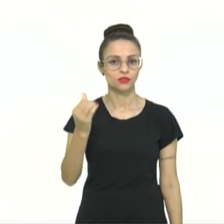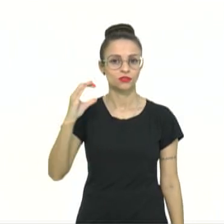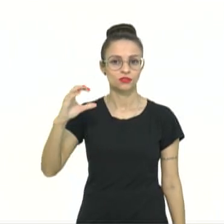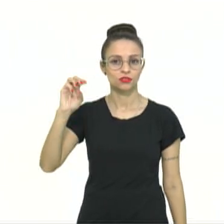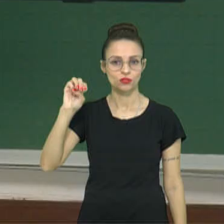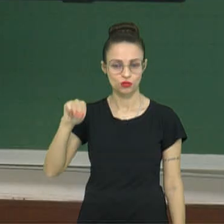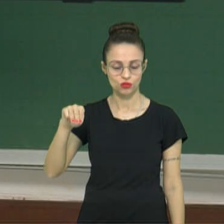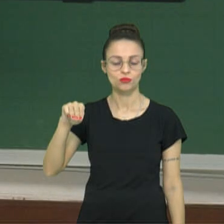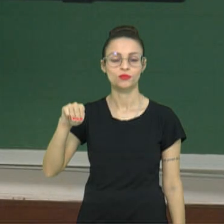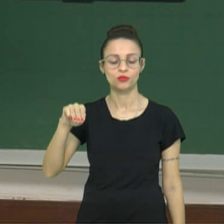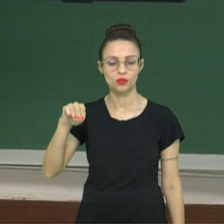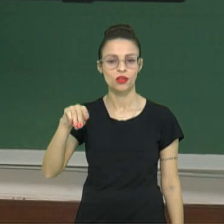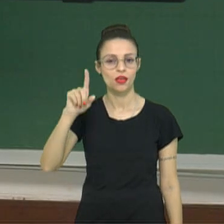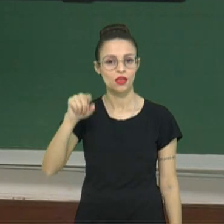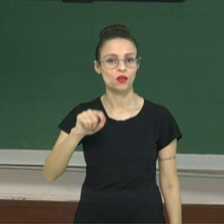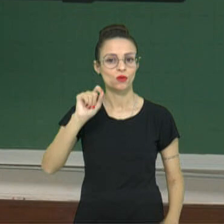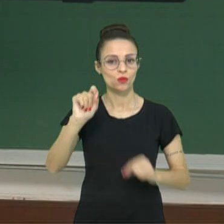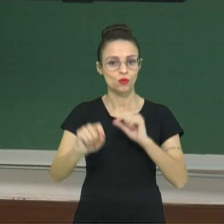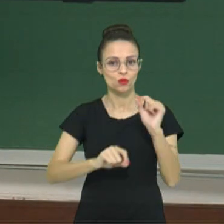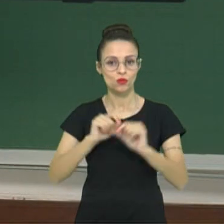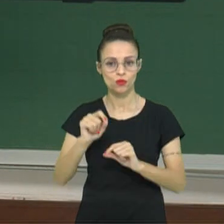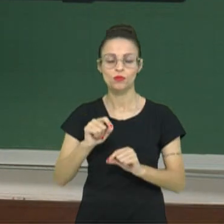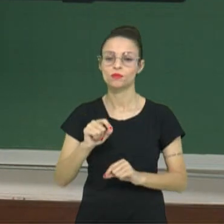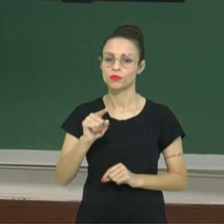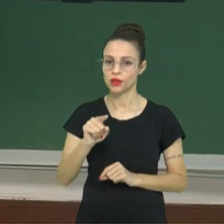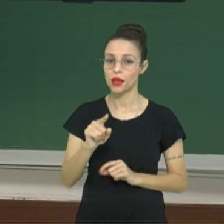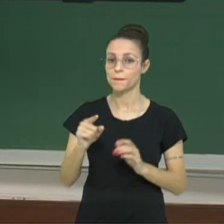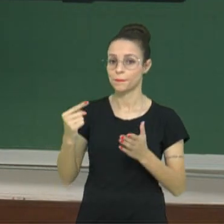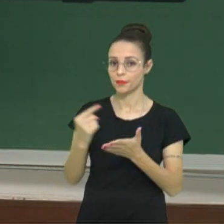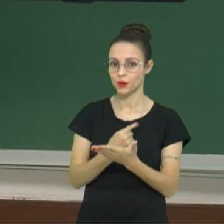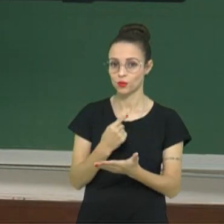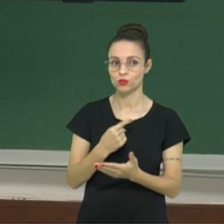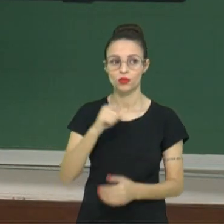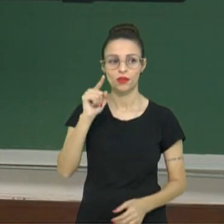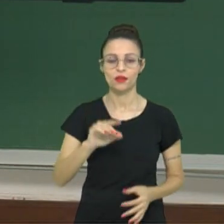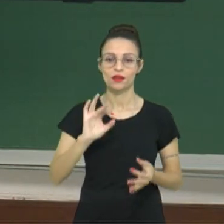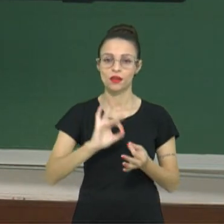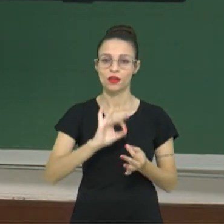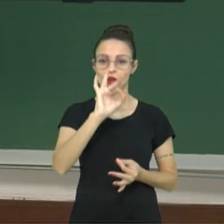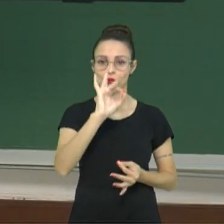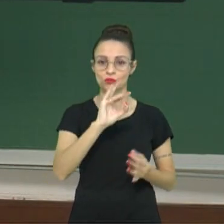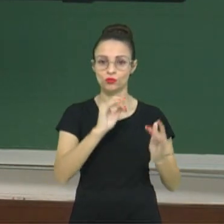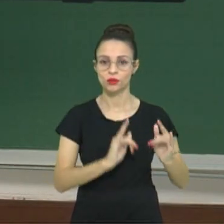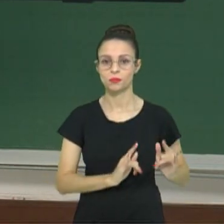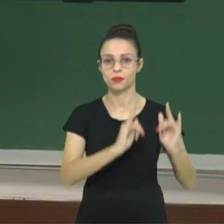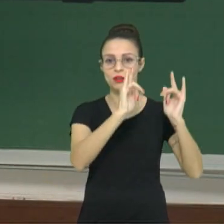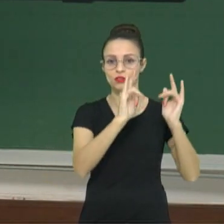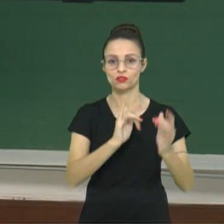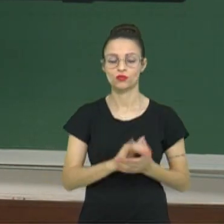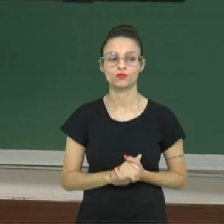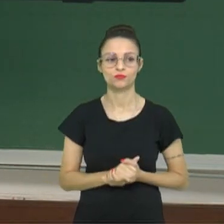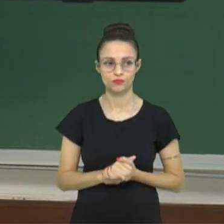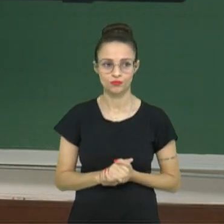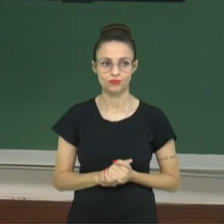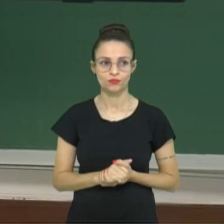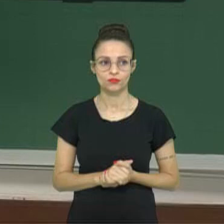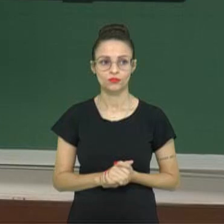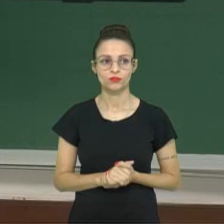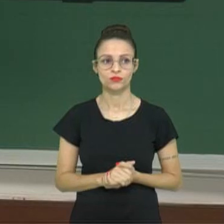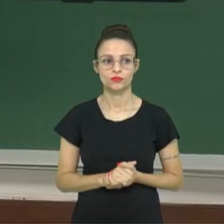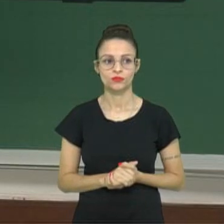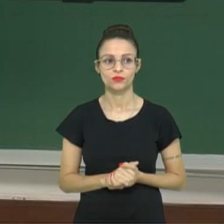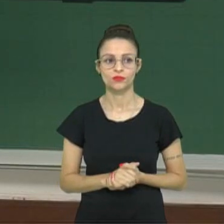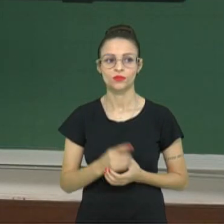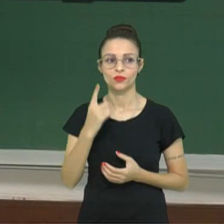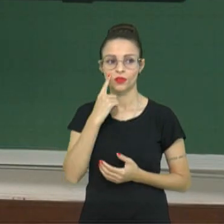7,6 centímetros, que é o que ele me pede, que é a altura do prédio maior, gente? Então, você